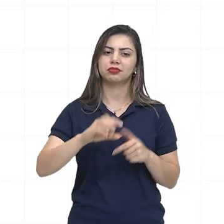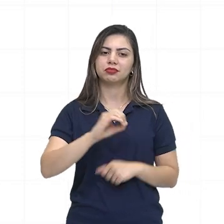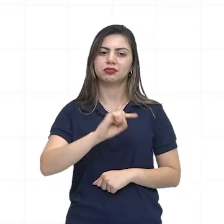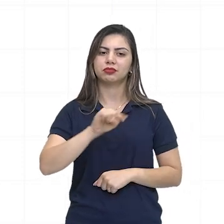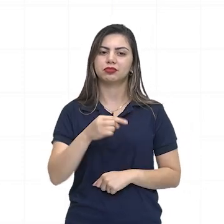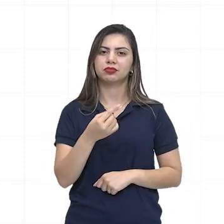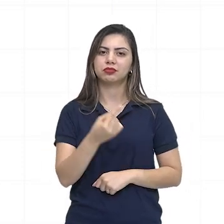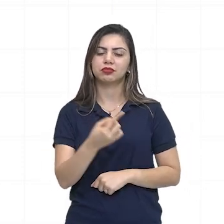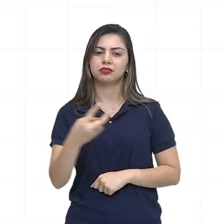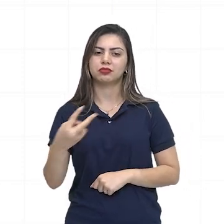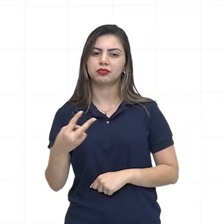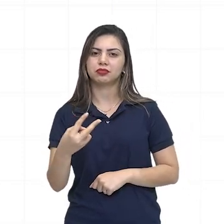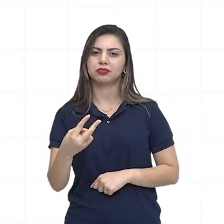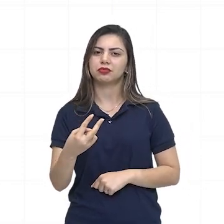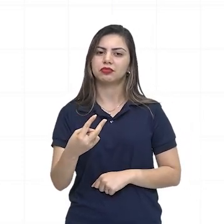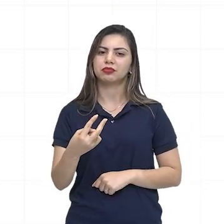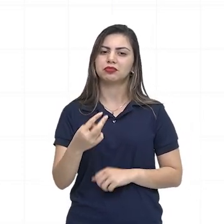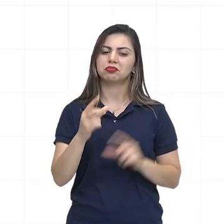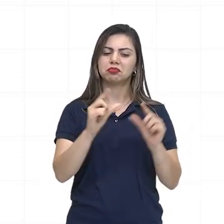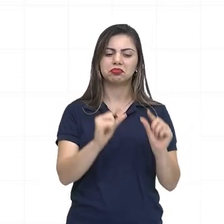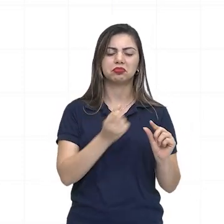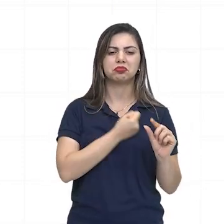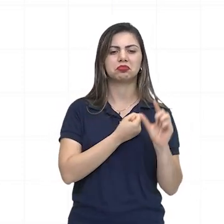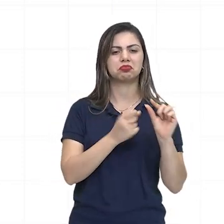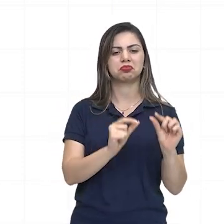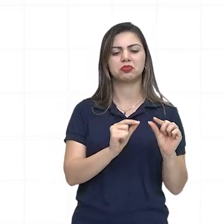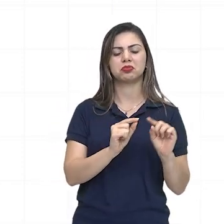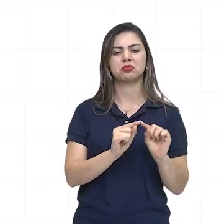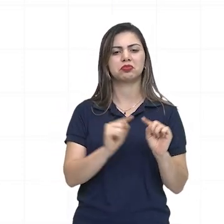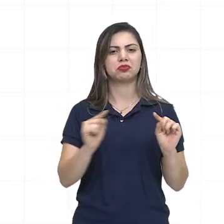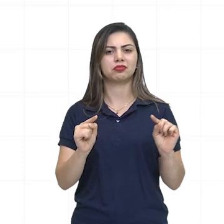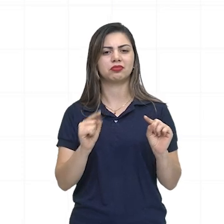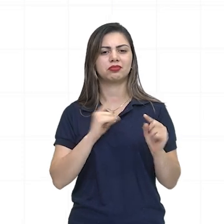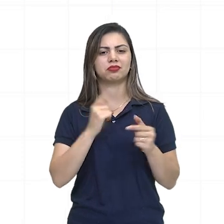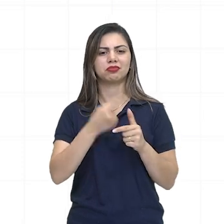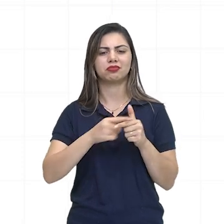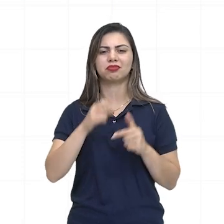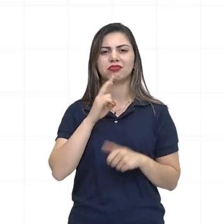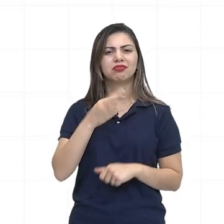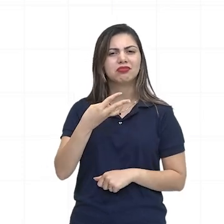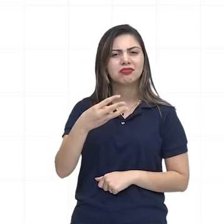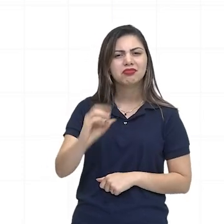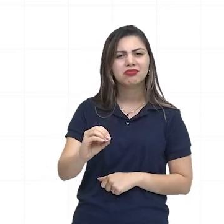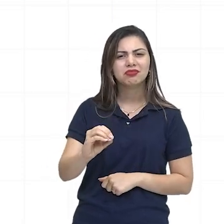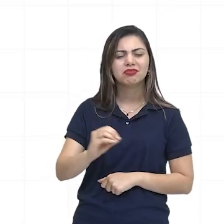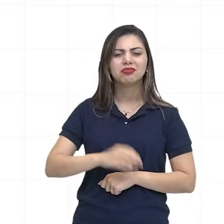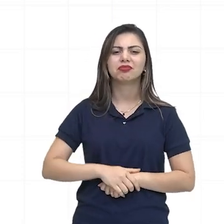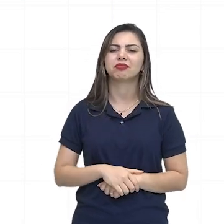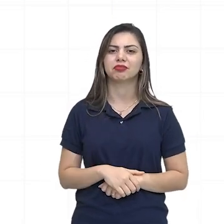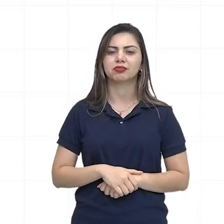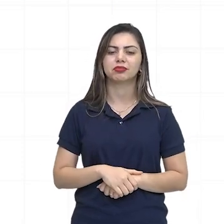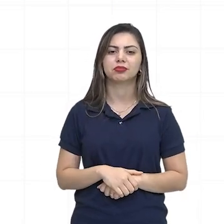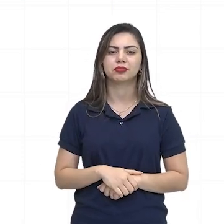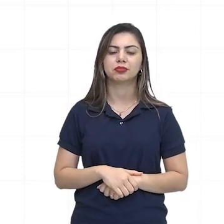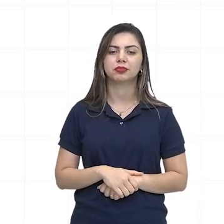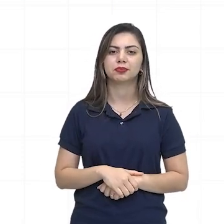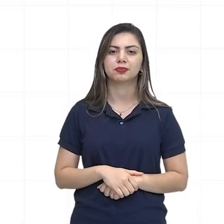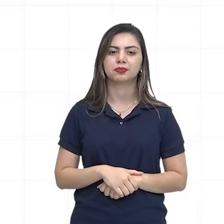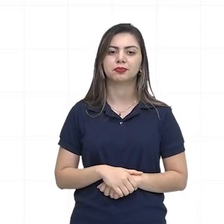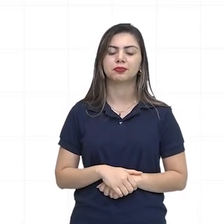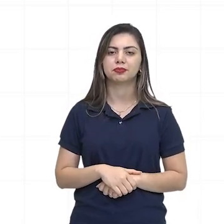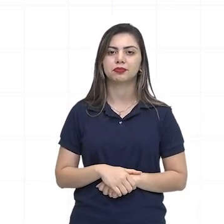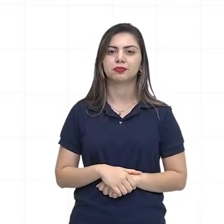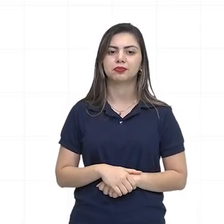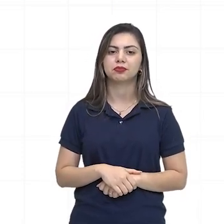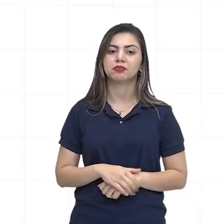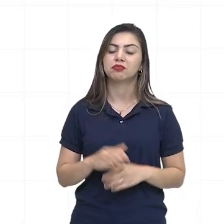ser pequenos e o resultado ser um número inteiro, um número natural, né? Só que o que